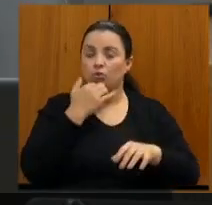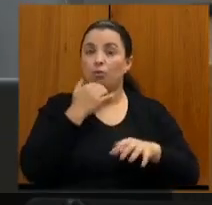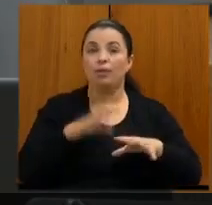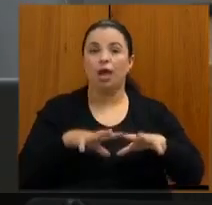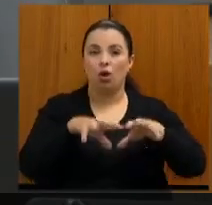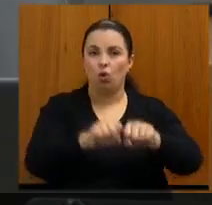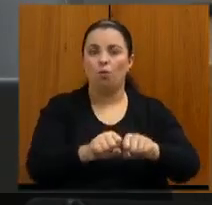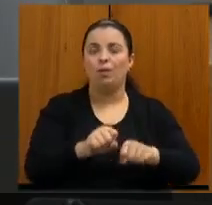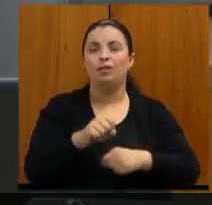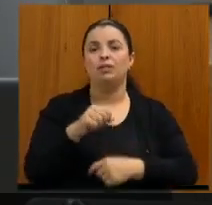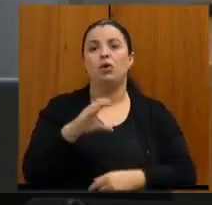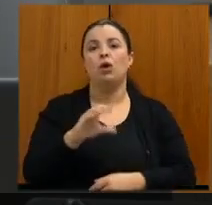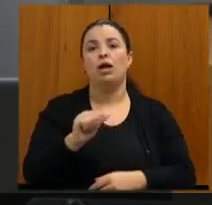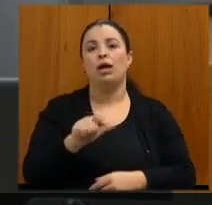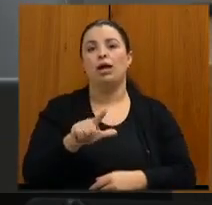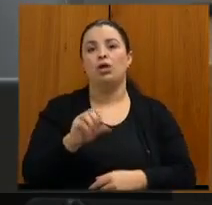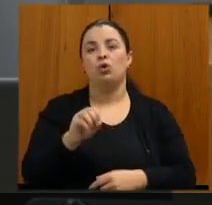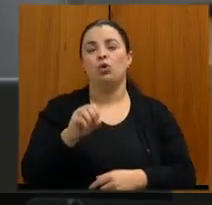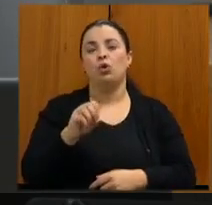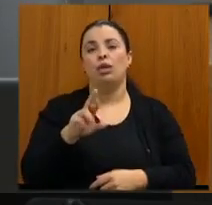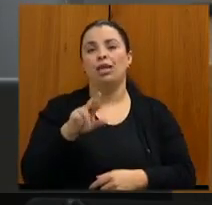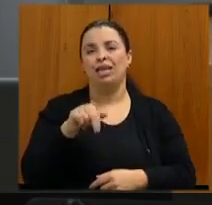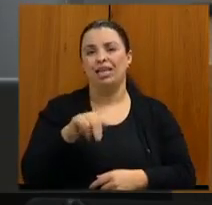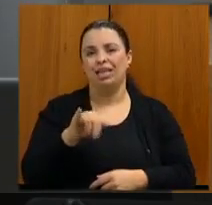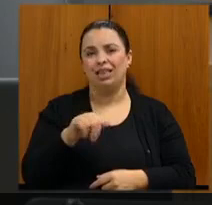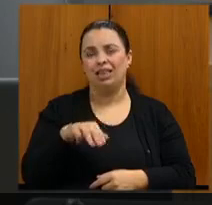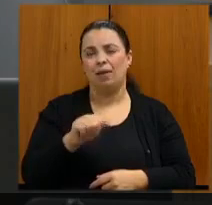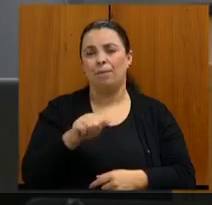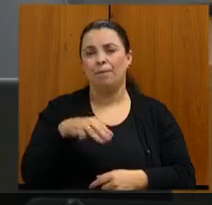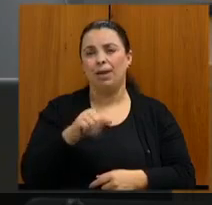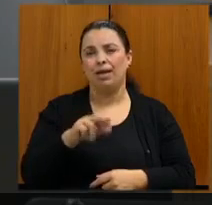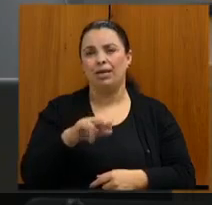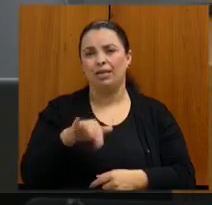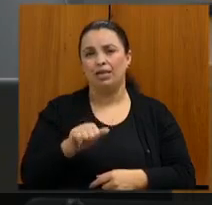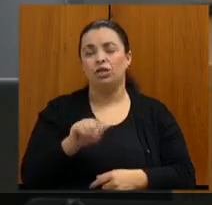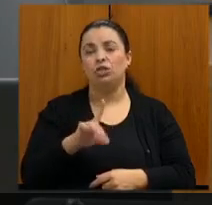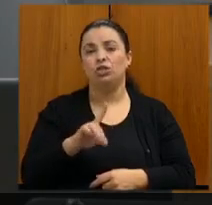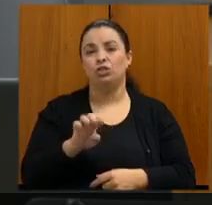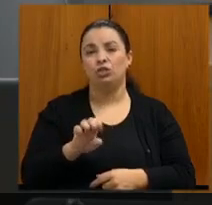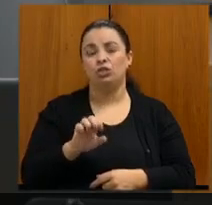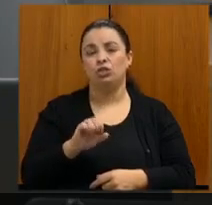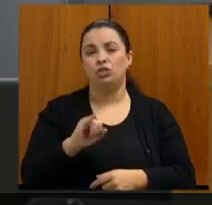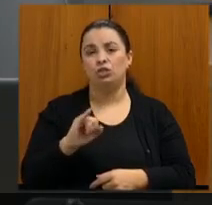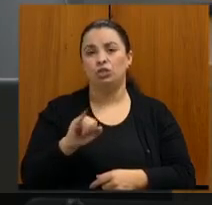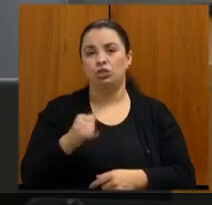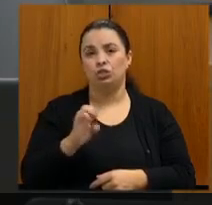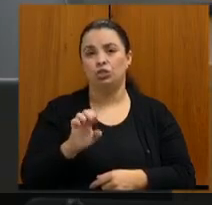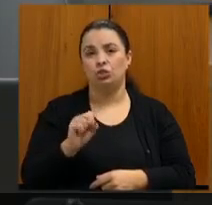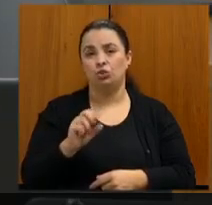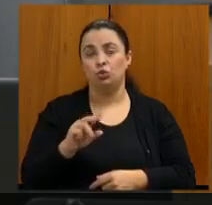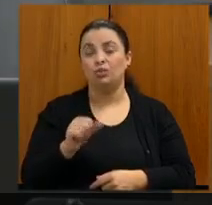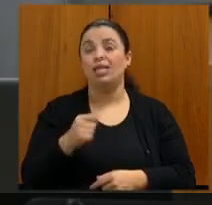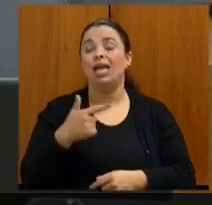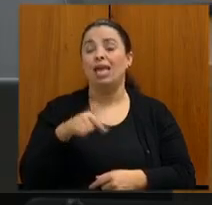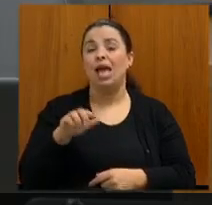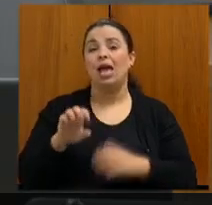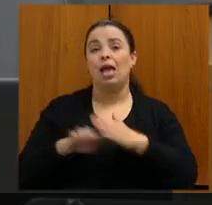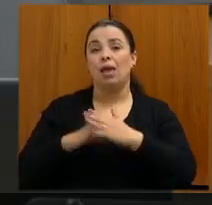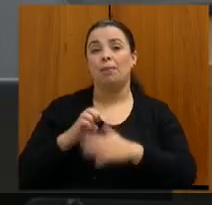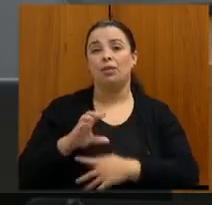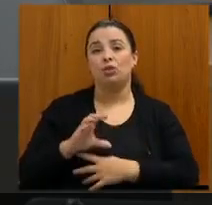que a Cohab apresentou uma proposta recente né Agora é de